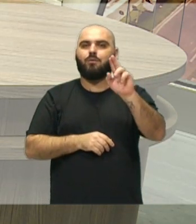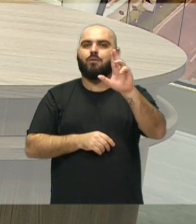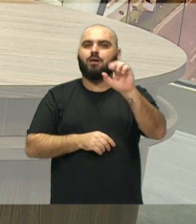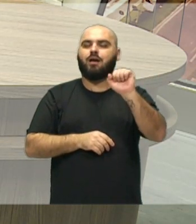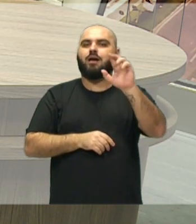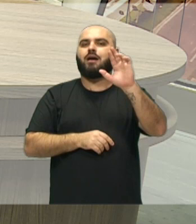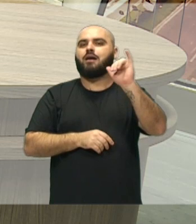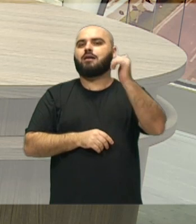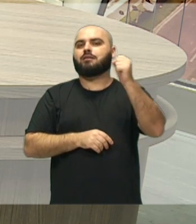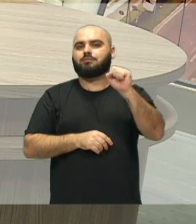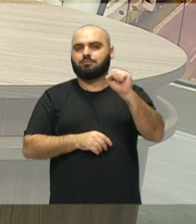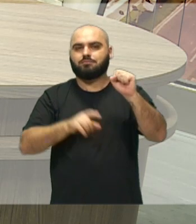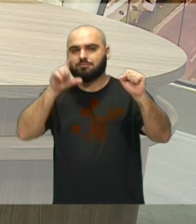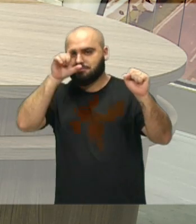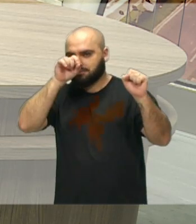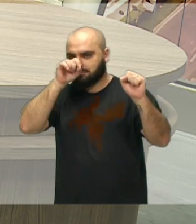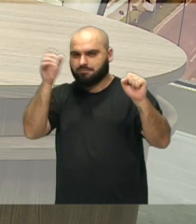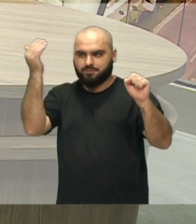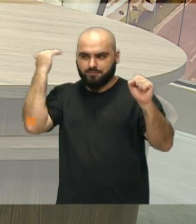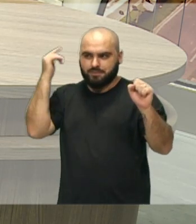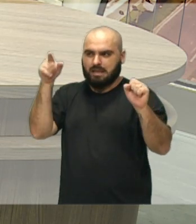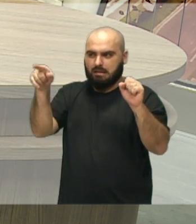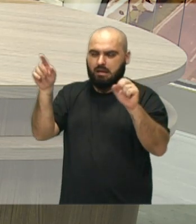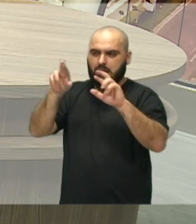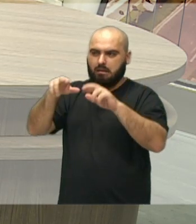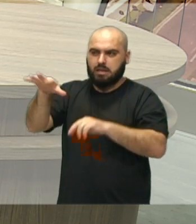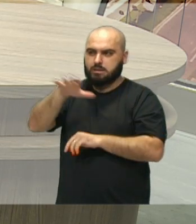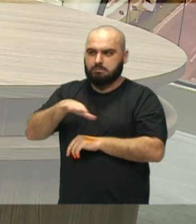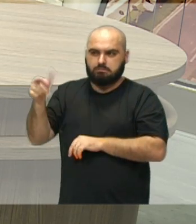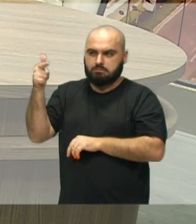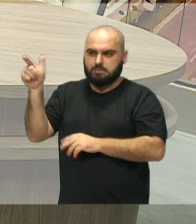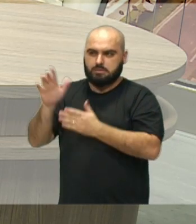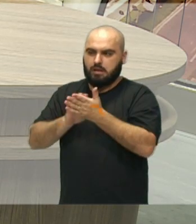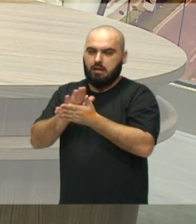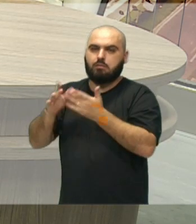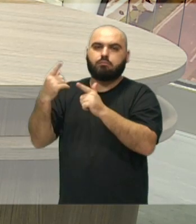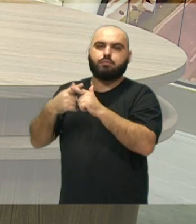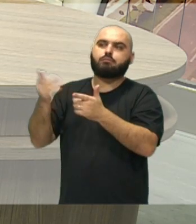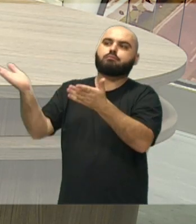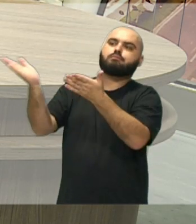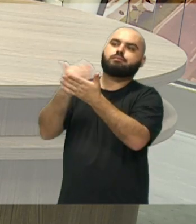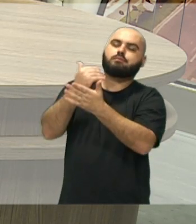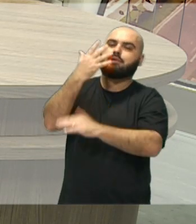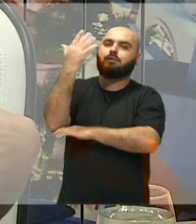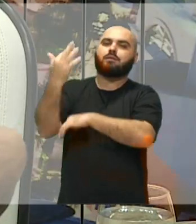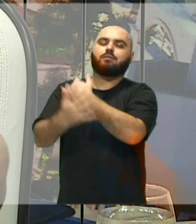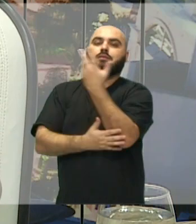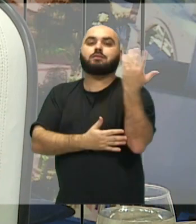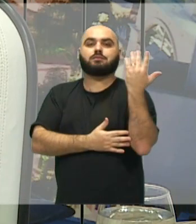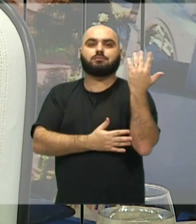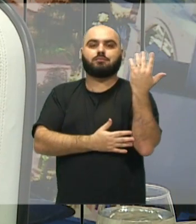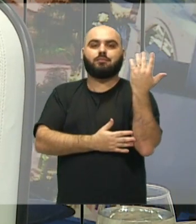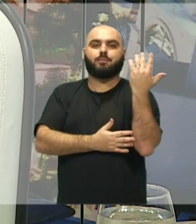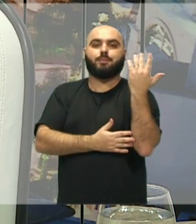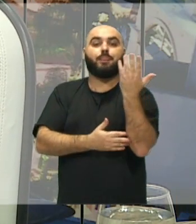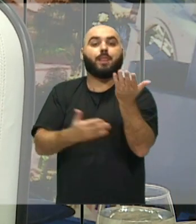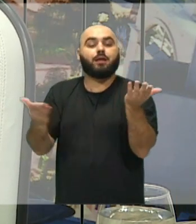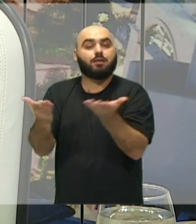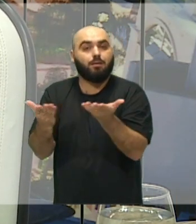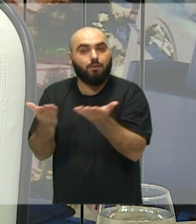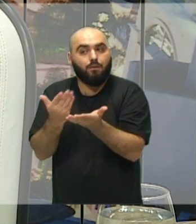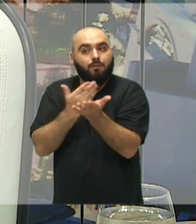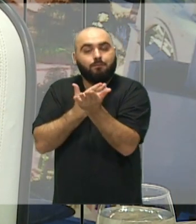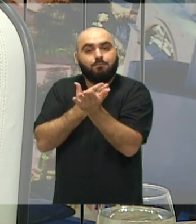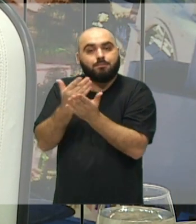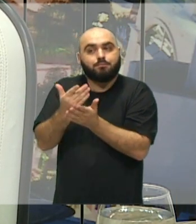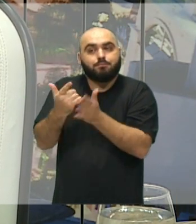ele estava extinto na região justamente por esse motivo, porque eram retirados da natureza. E agora